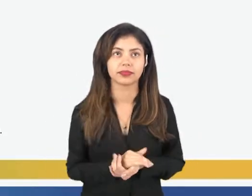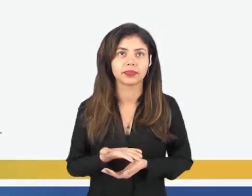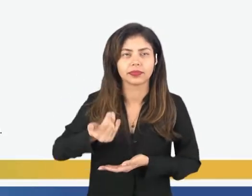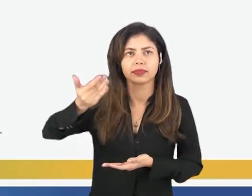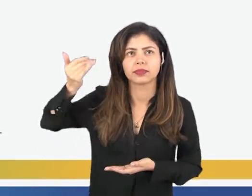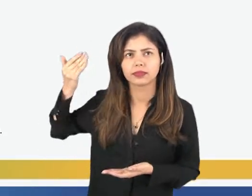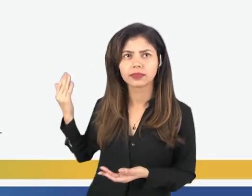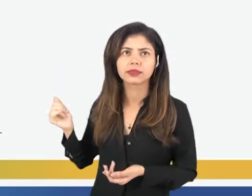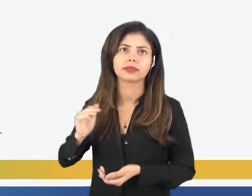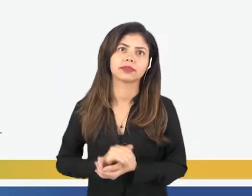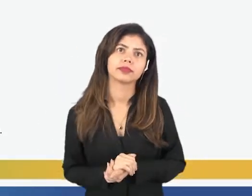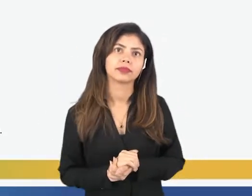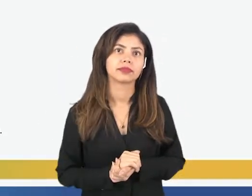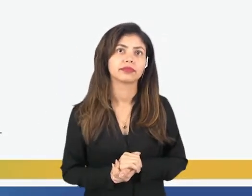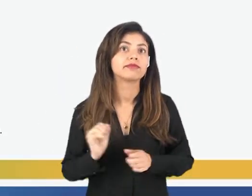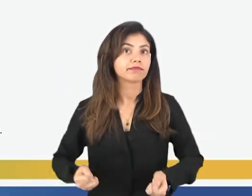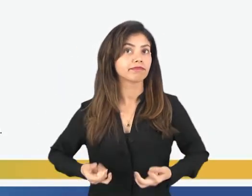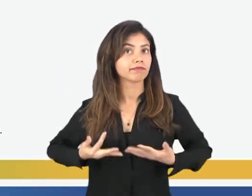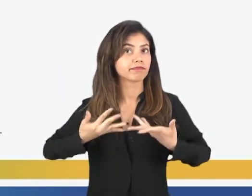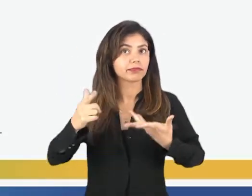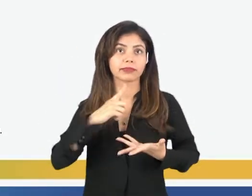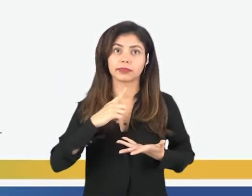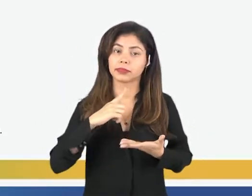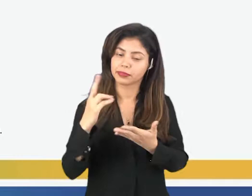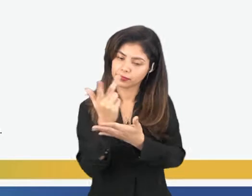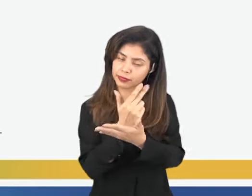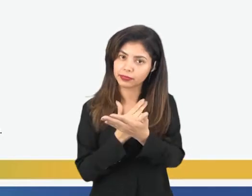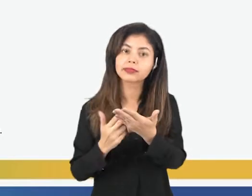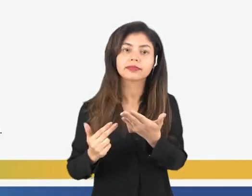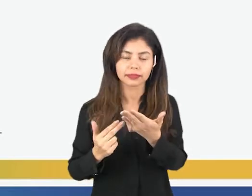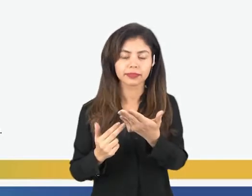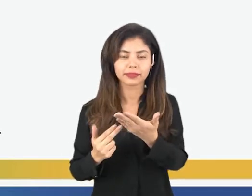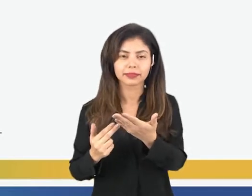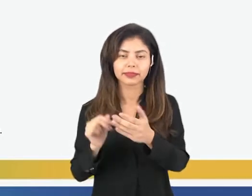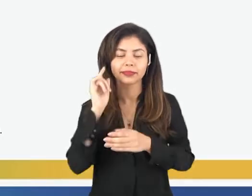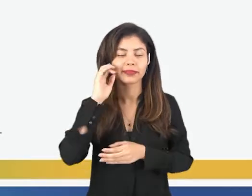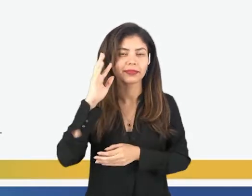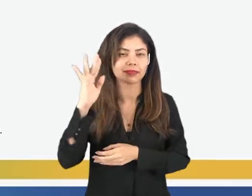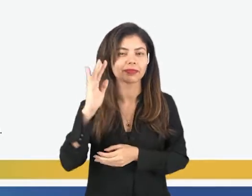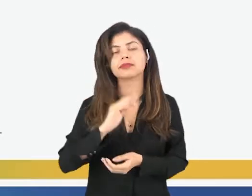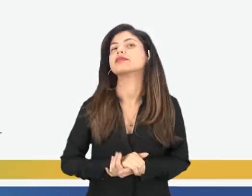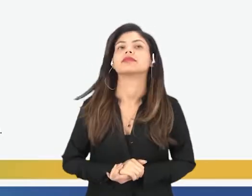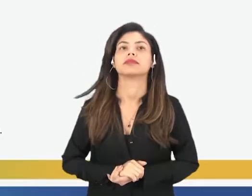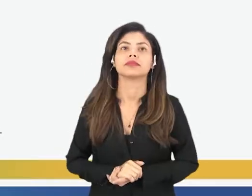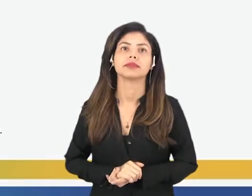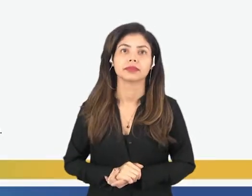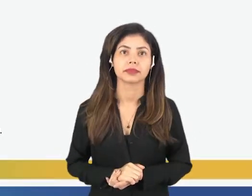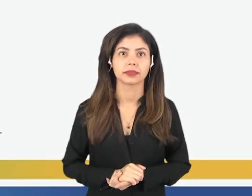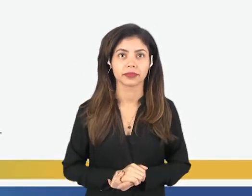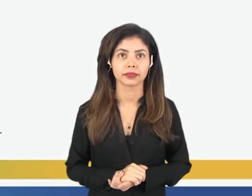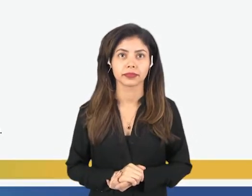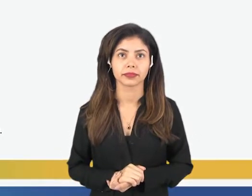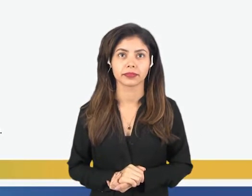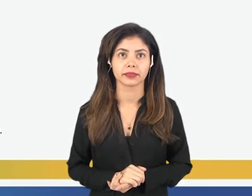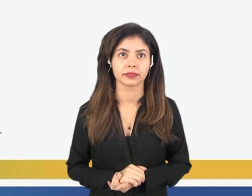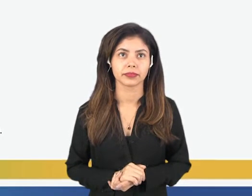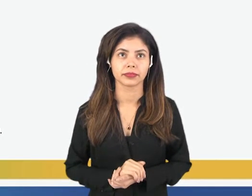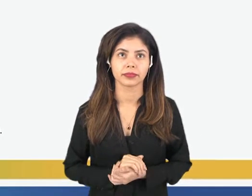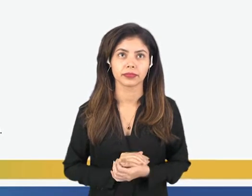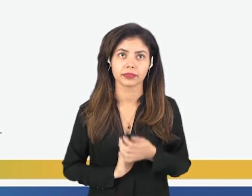1963. Desde a infância, manifestou tendências artísticas e muita criatividade.